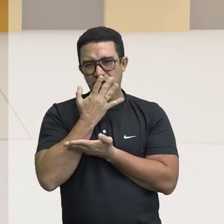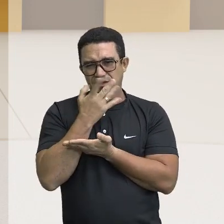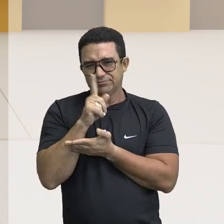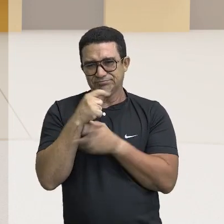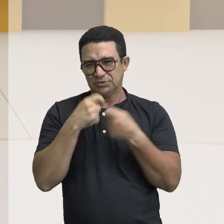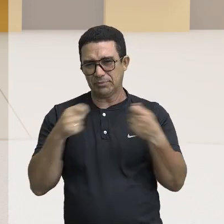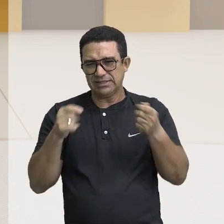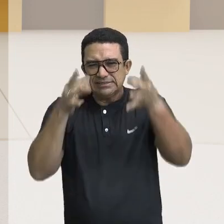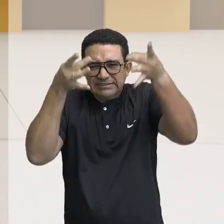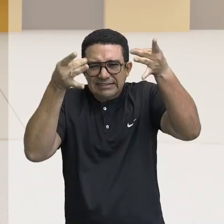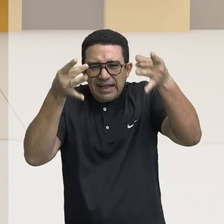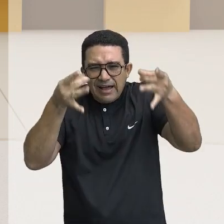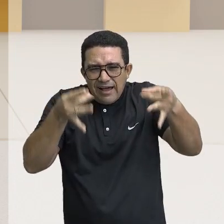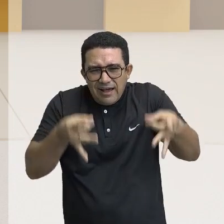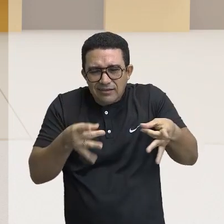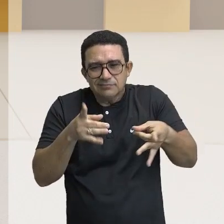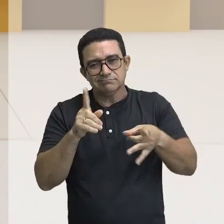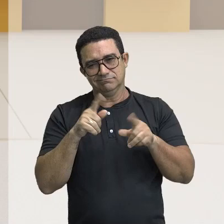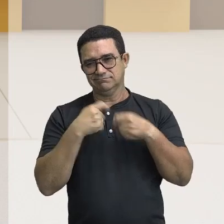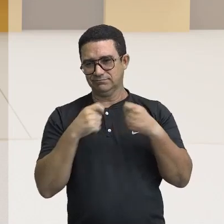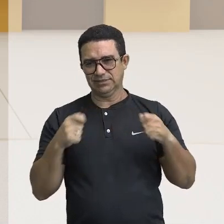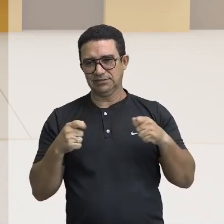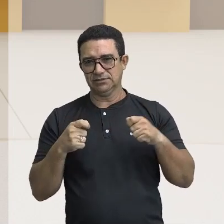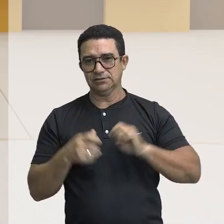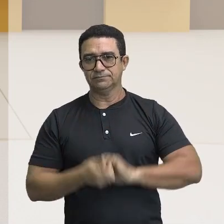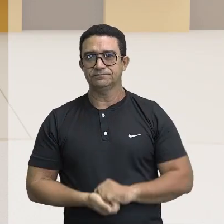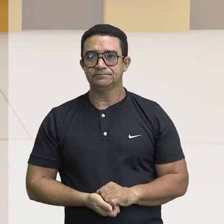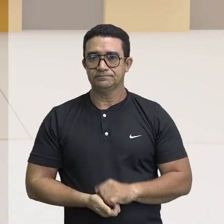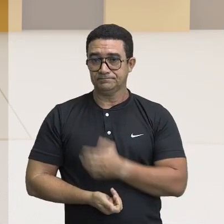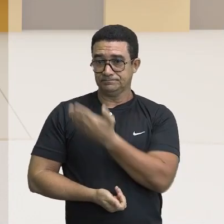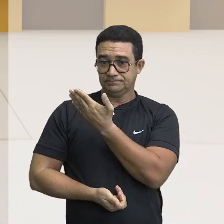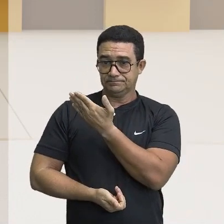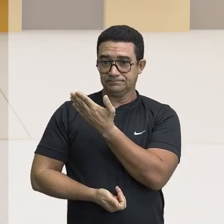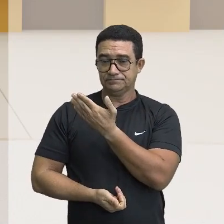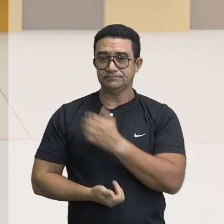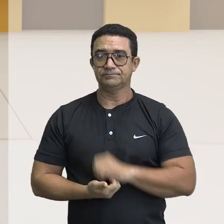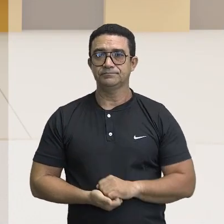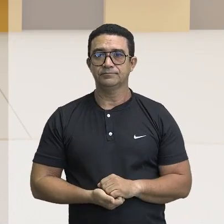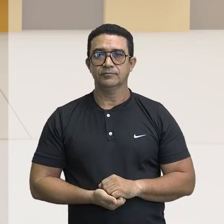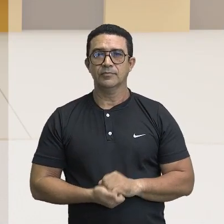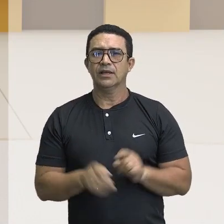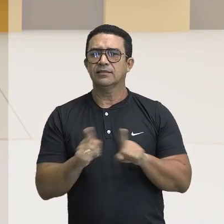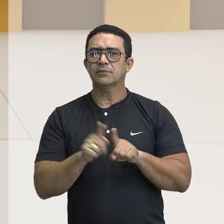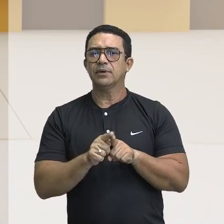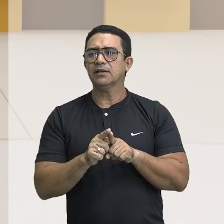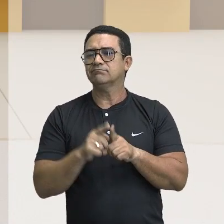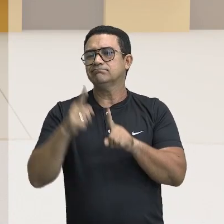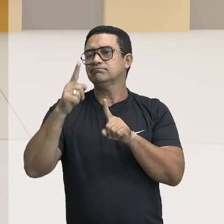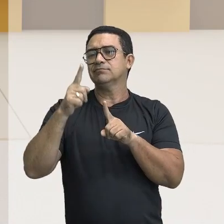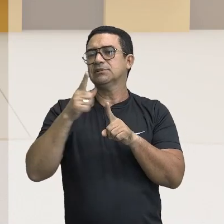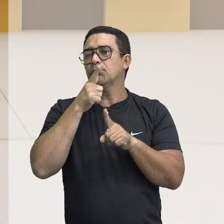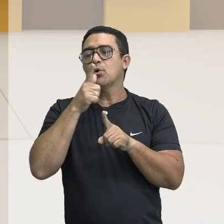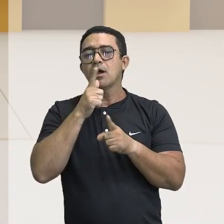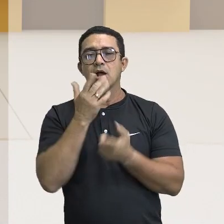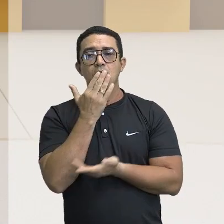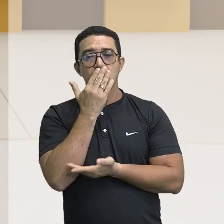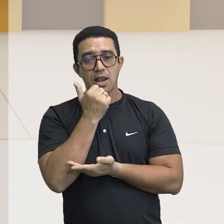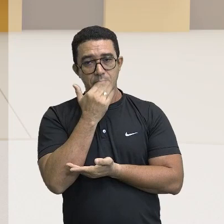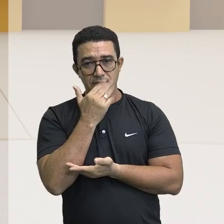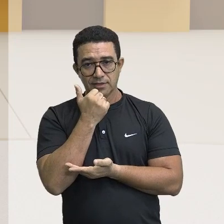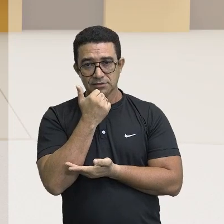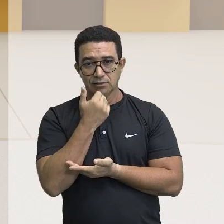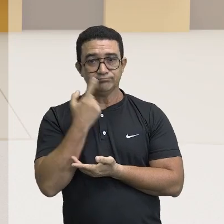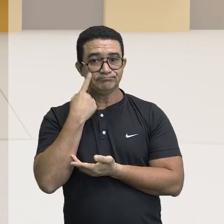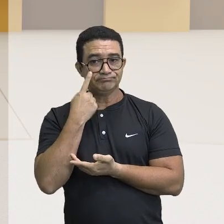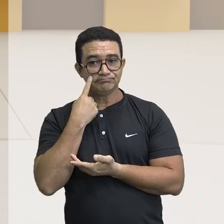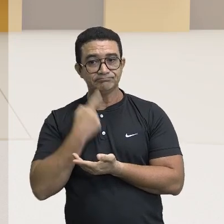tão detalhado nas ilustrações. O que mais que a gente tem? Referente à alimentação, e a imagem está